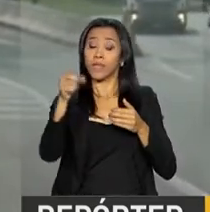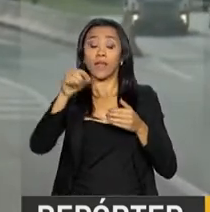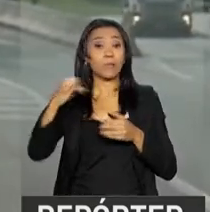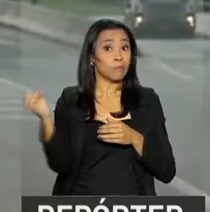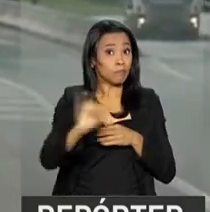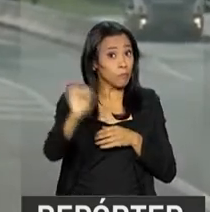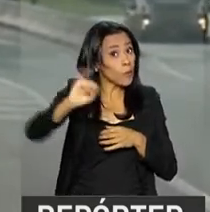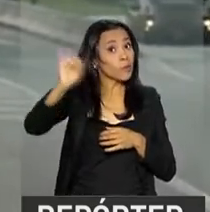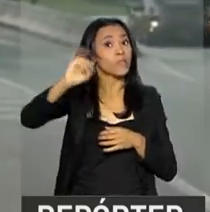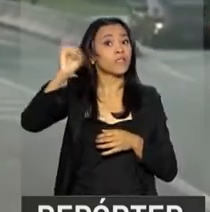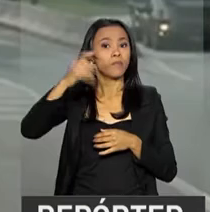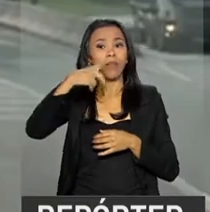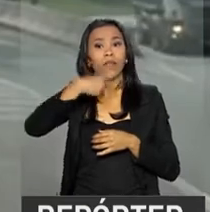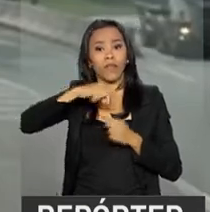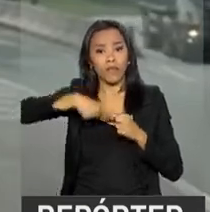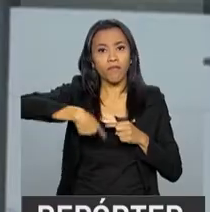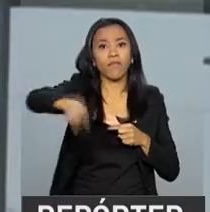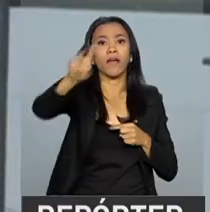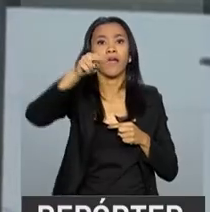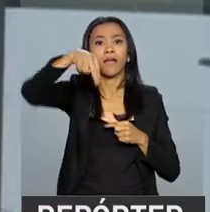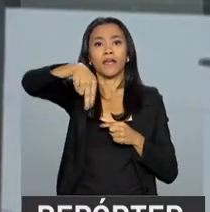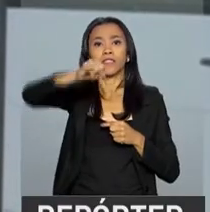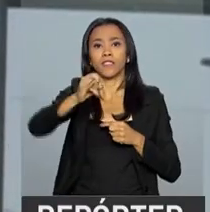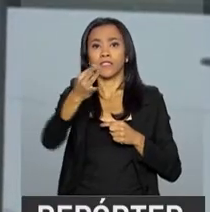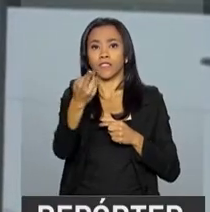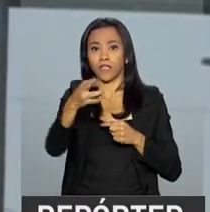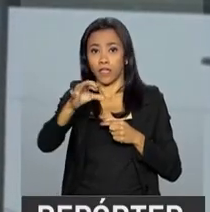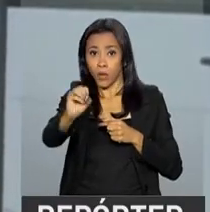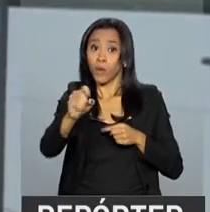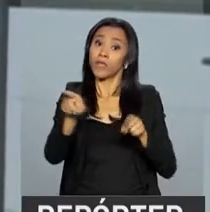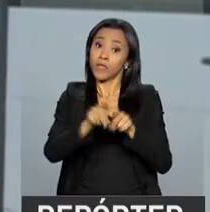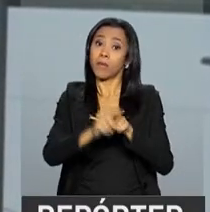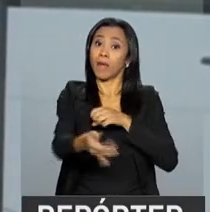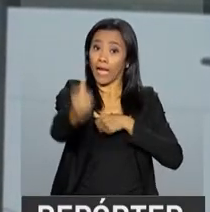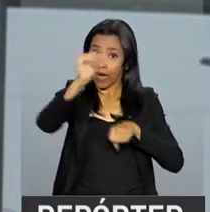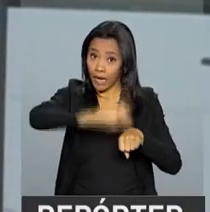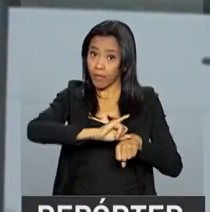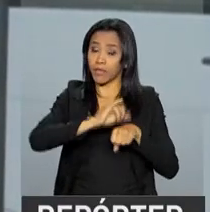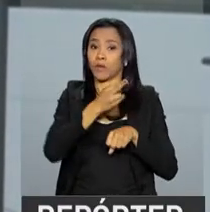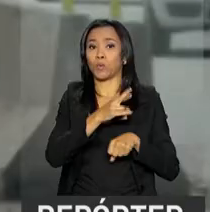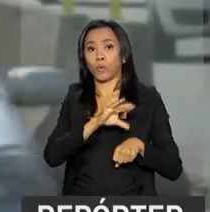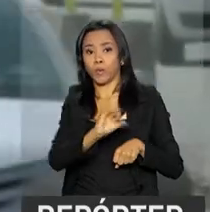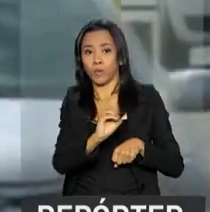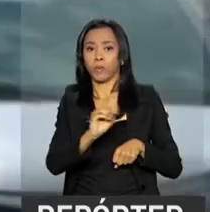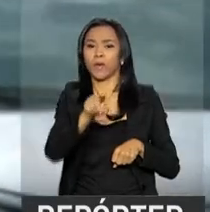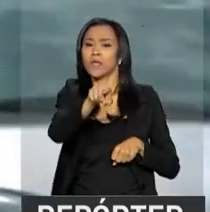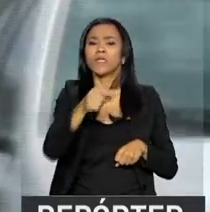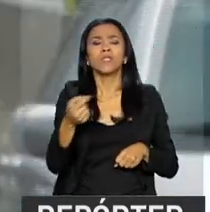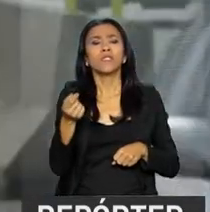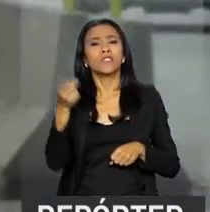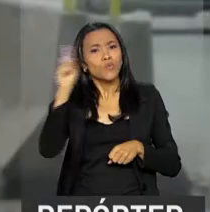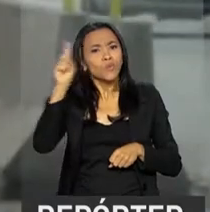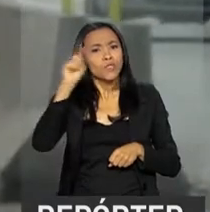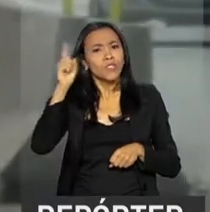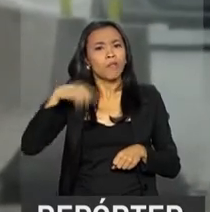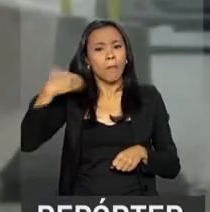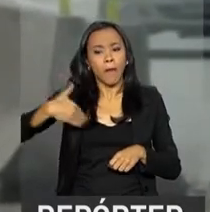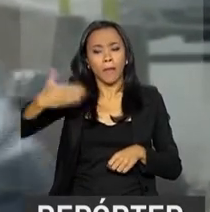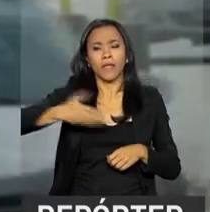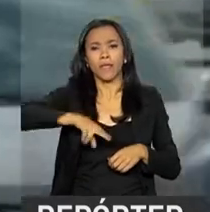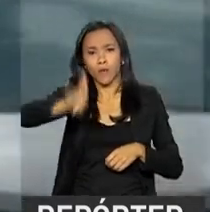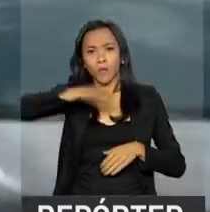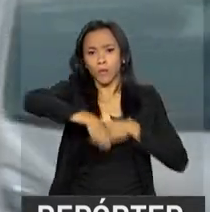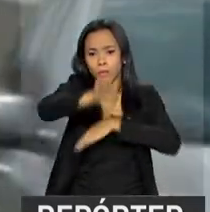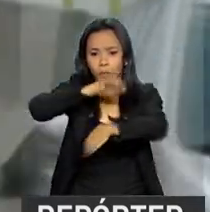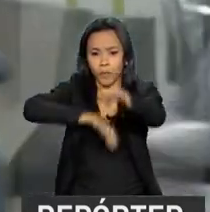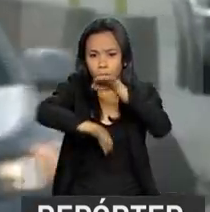de acesso tanto para quem vai a Niterói quanto para a capital do Rio de Janeiro. E para facilitar o dia a dia de quem depende dessa estrada,